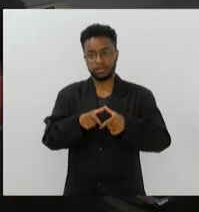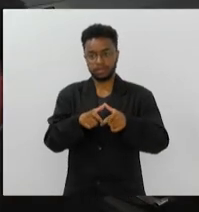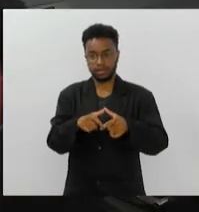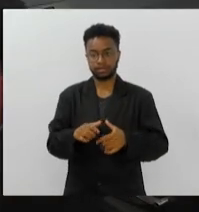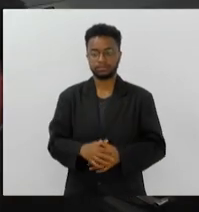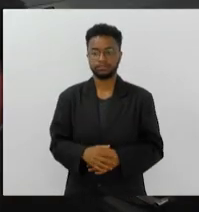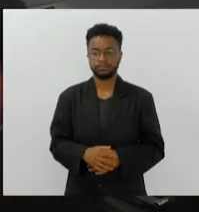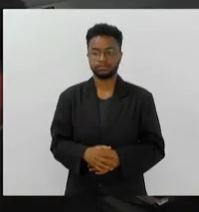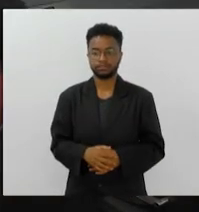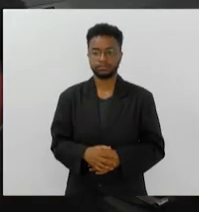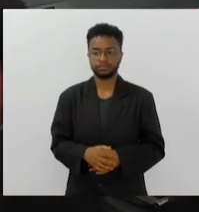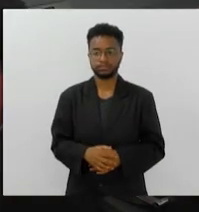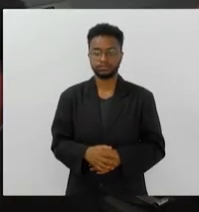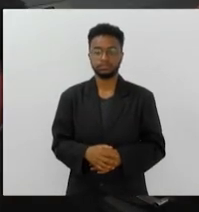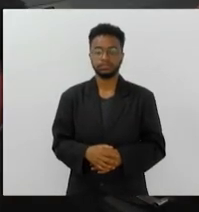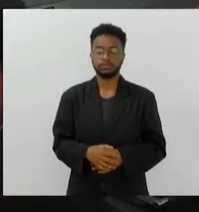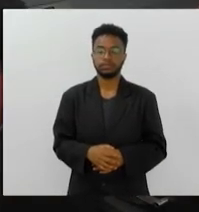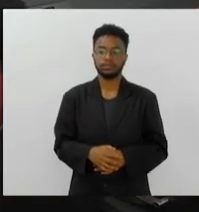vamos